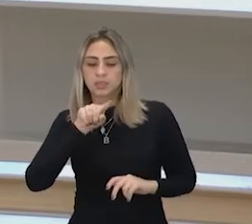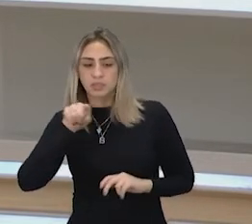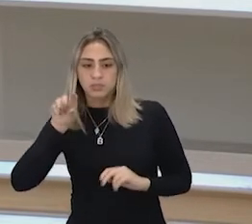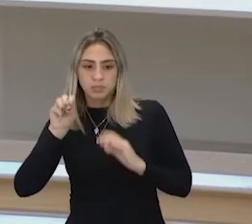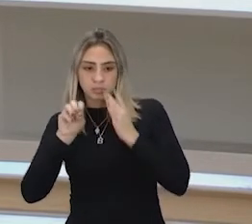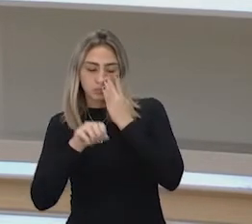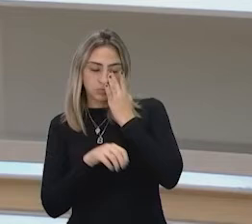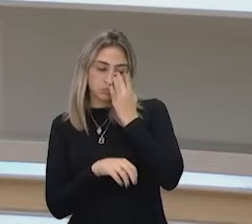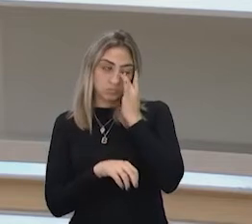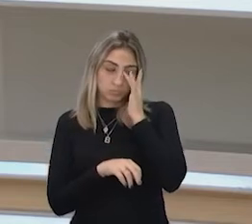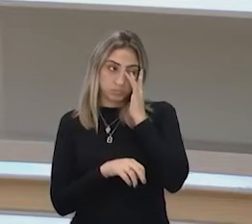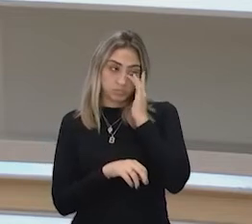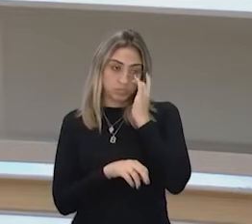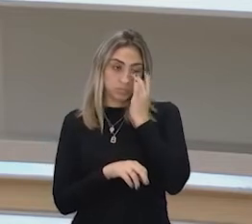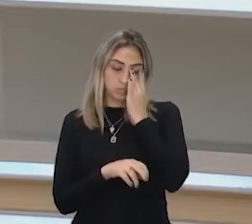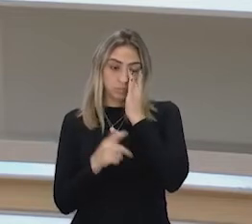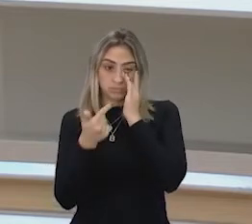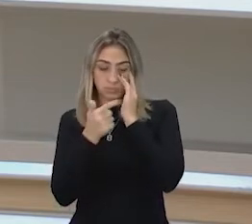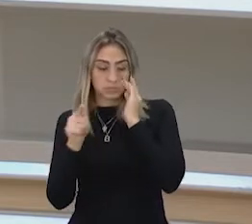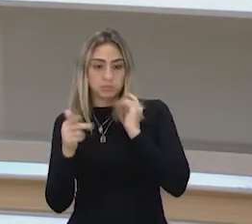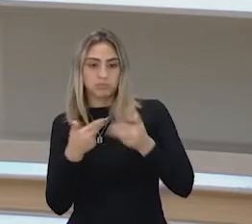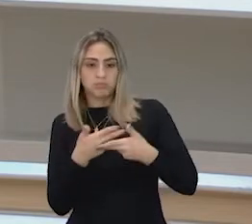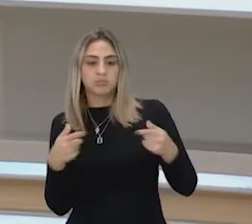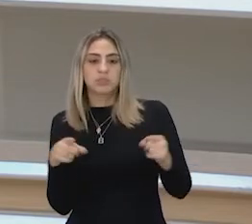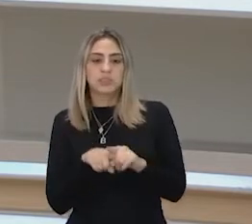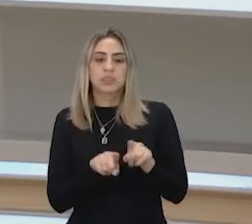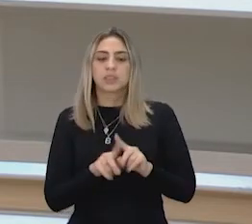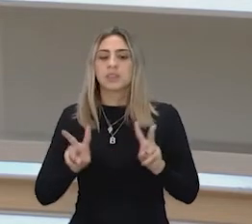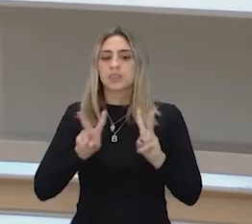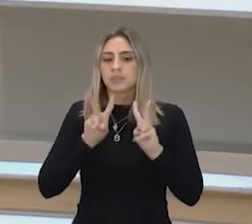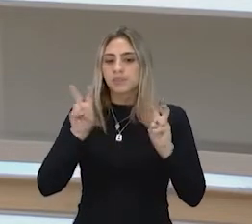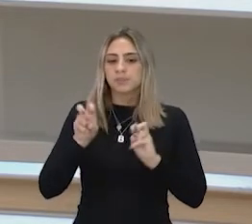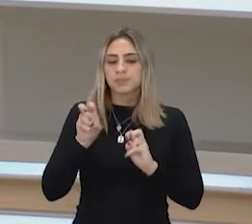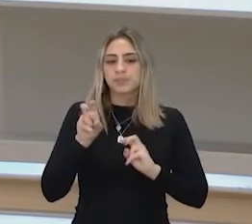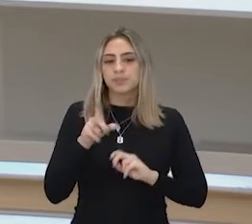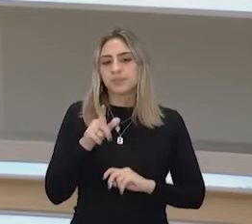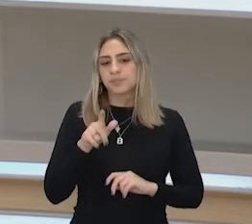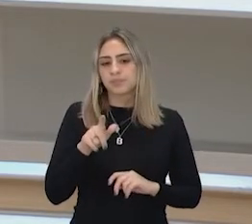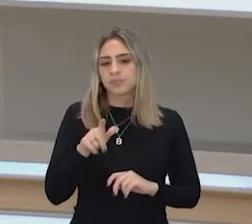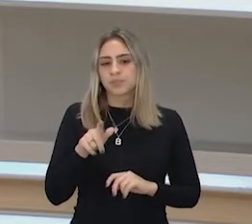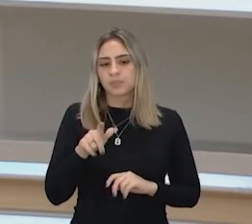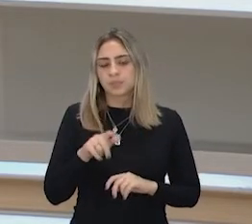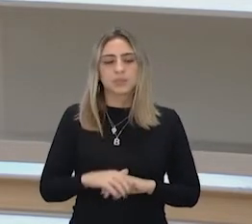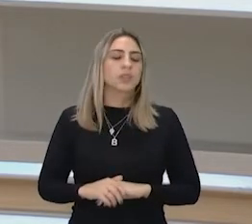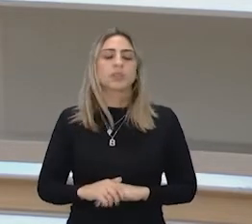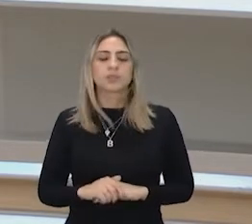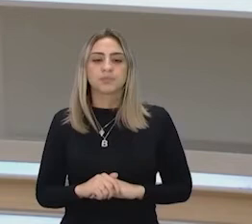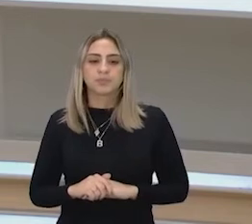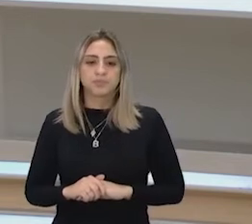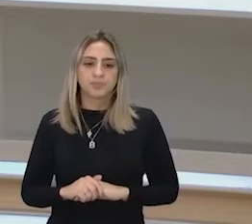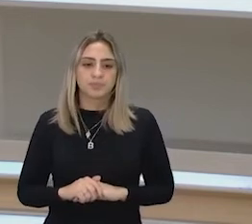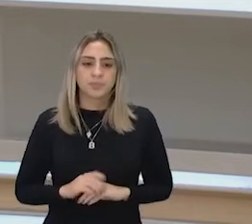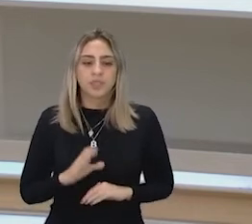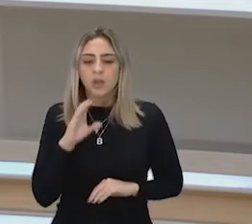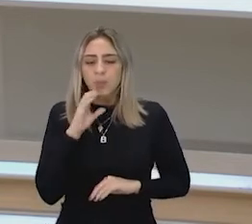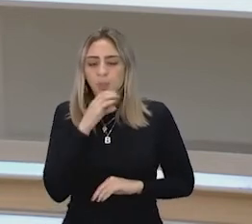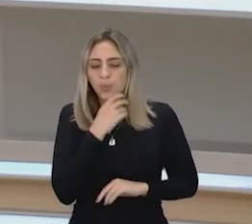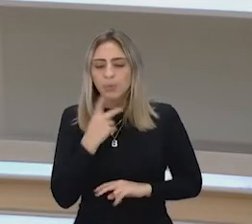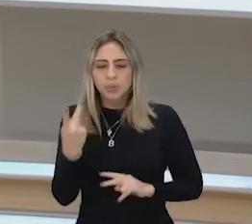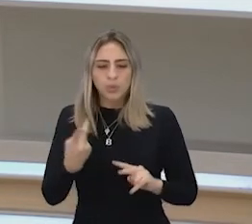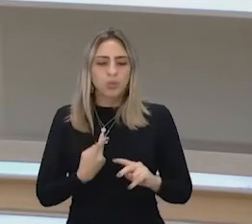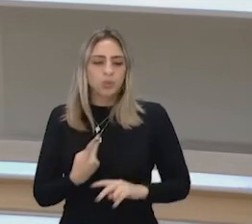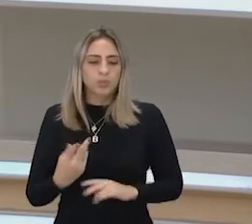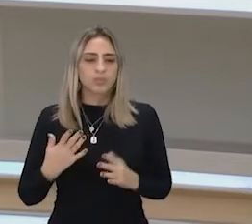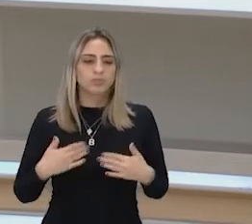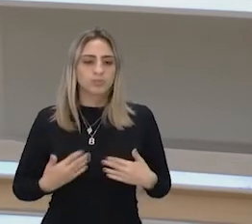também outra situação que é sobre resfriamento entre 2 corpos, tá bom? Mas a gente não vai